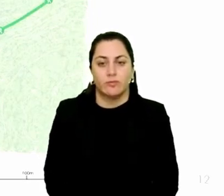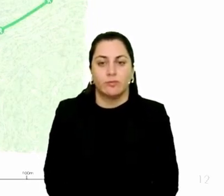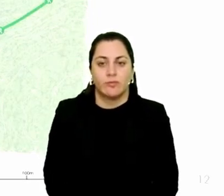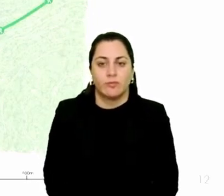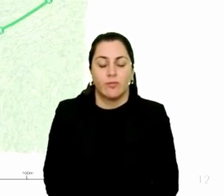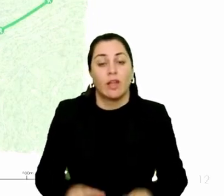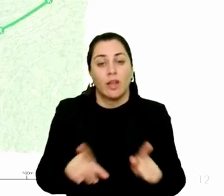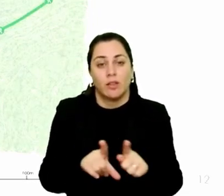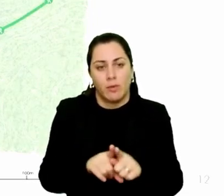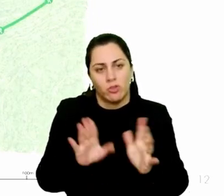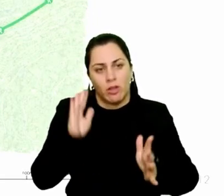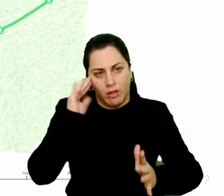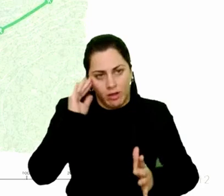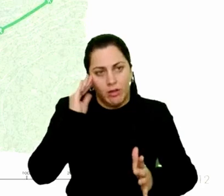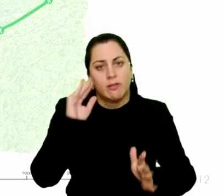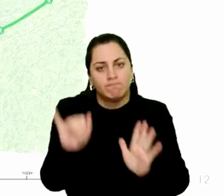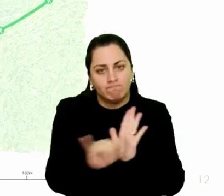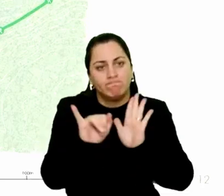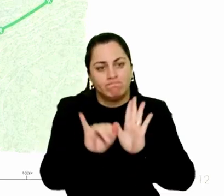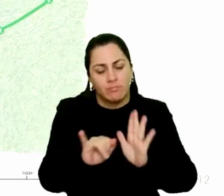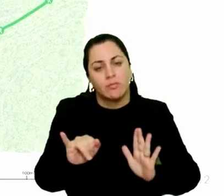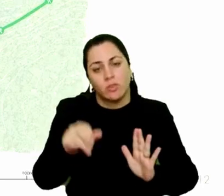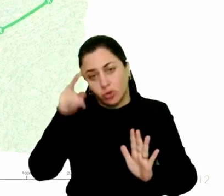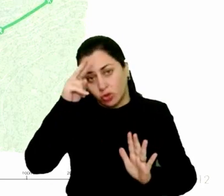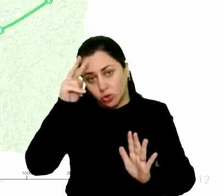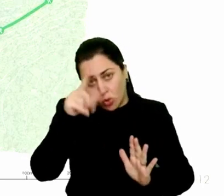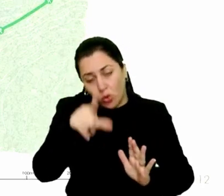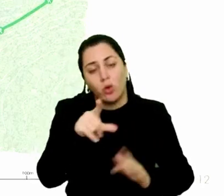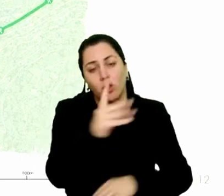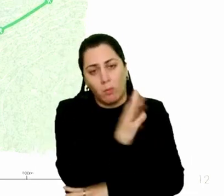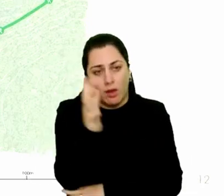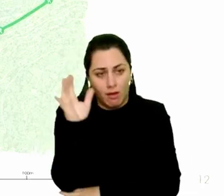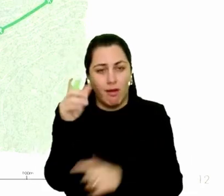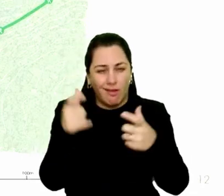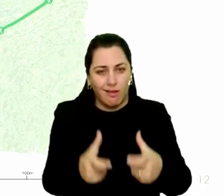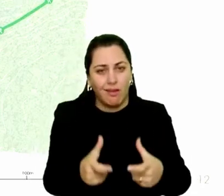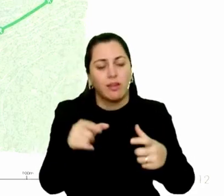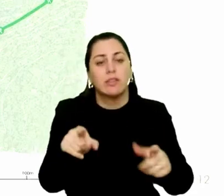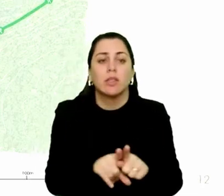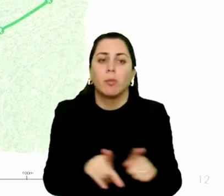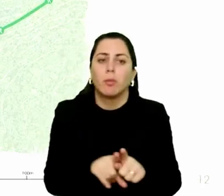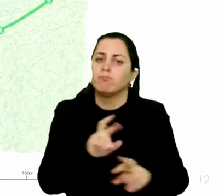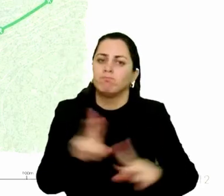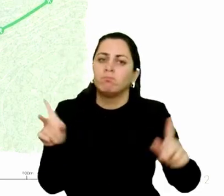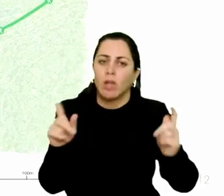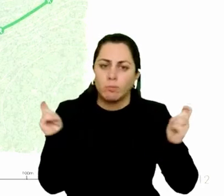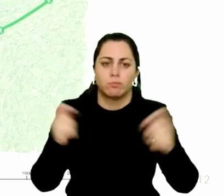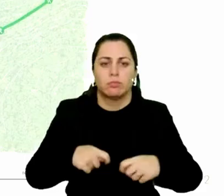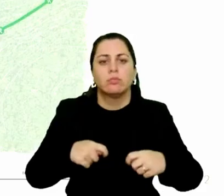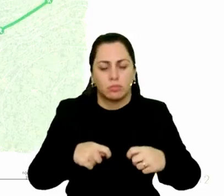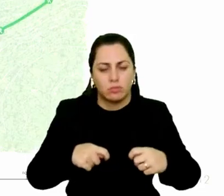E entendendo, então, essa identidade, essa história do parque, a gente vê que ele tem um diferencial e um